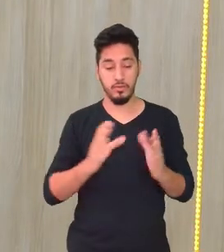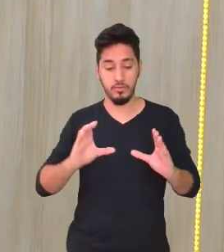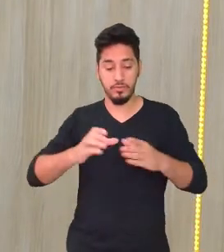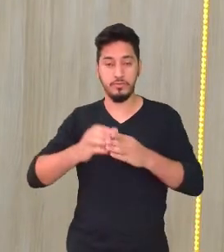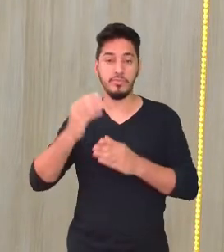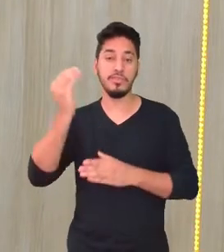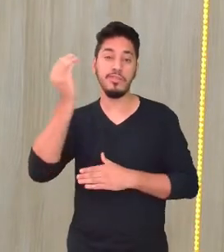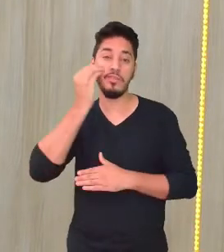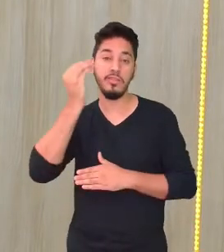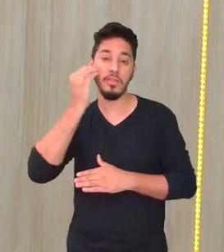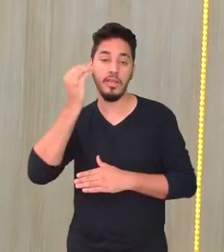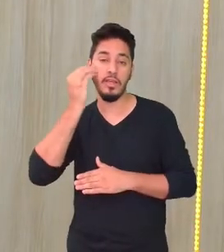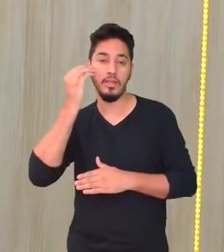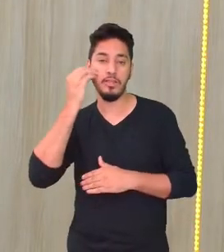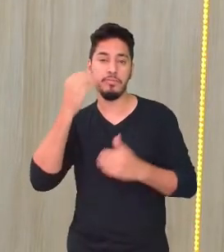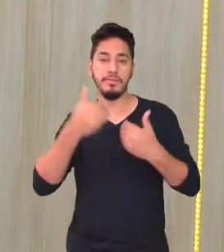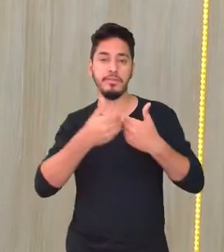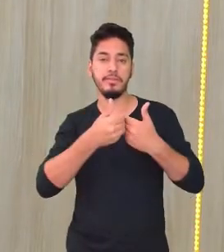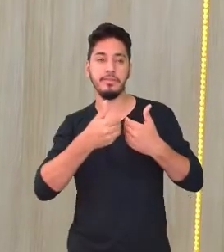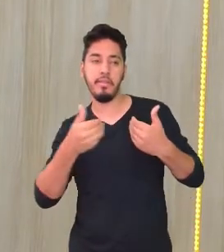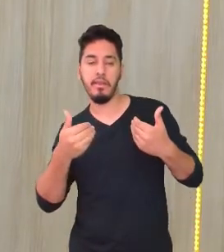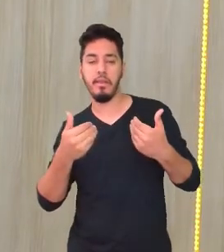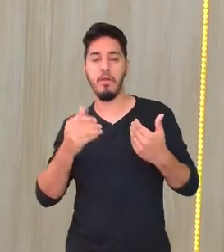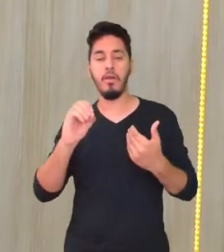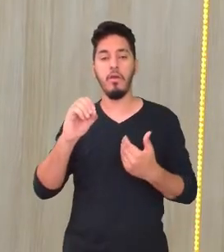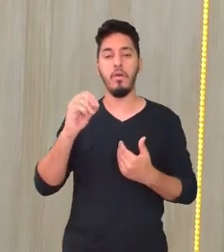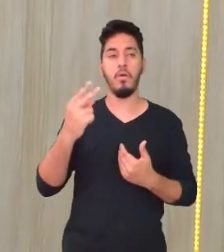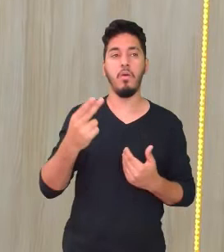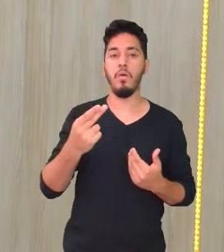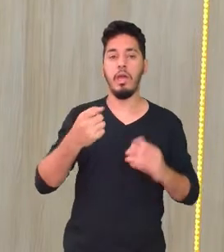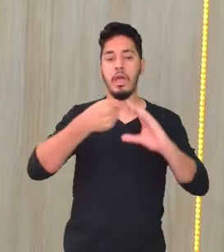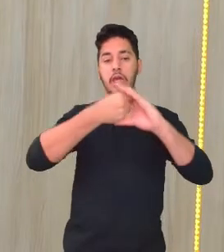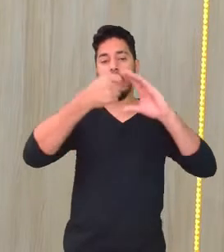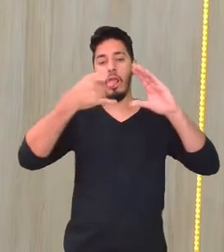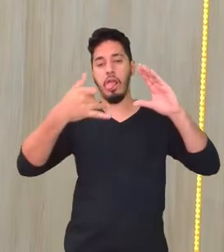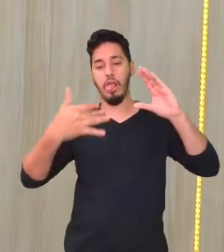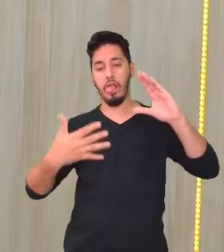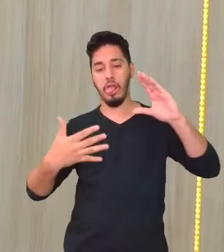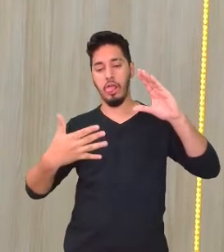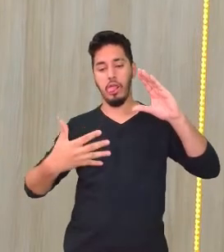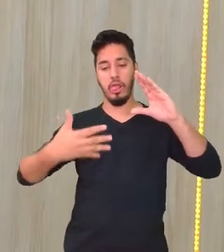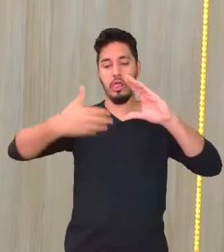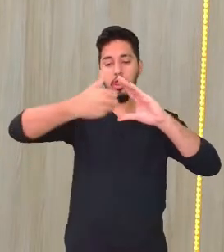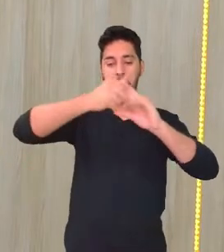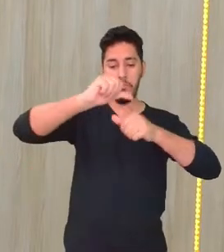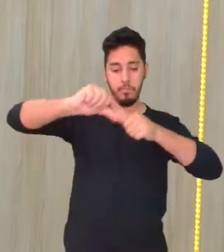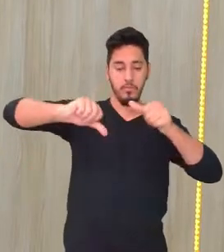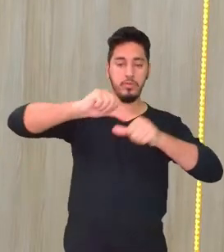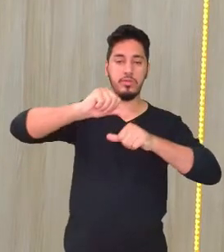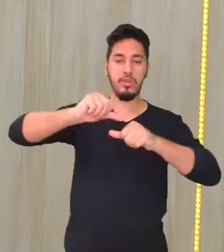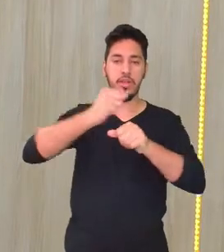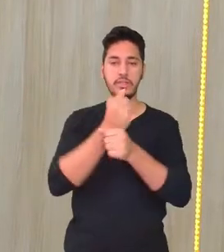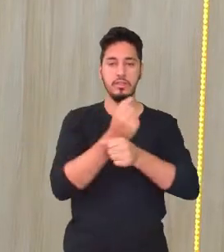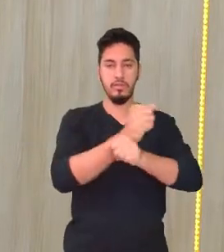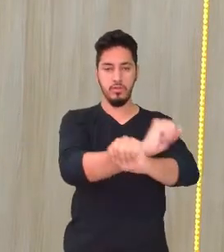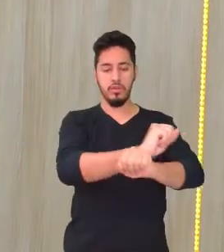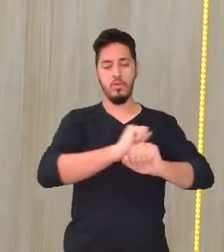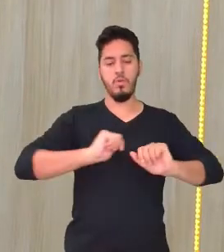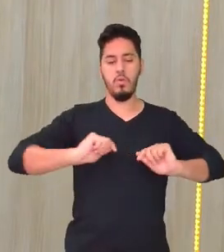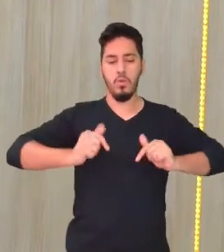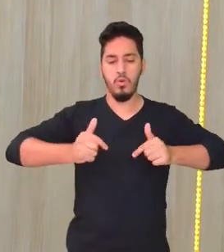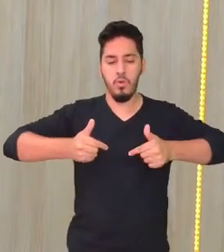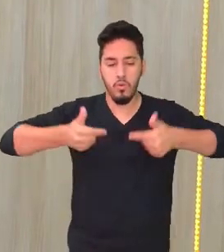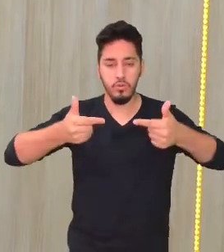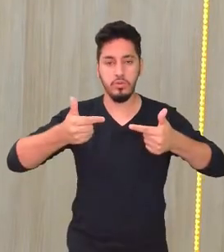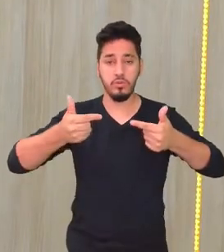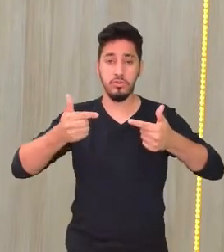tentam desclassificar ou descaracterizar toda a luta, né, anti-escravidão